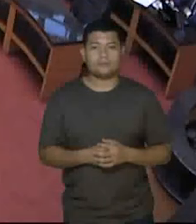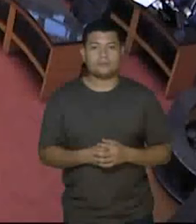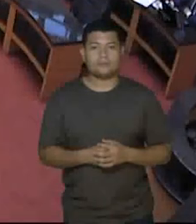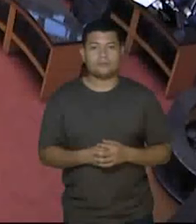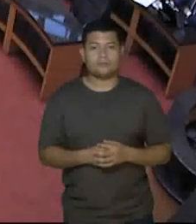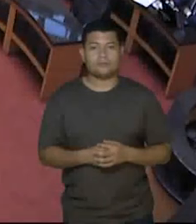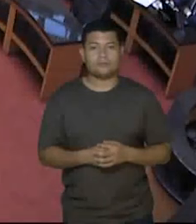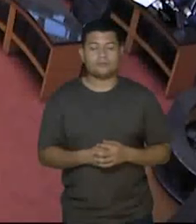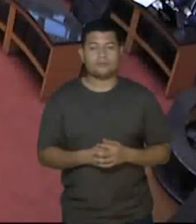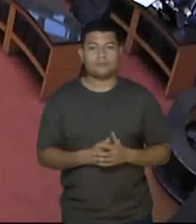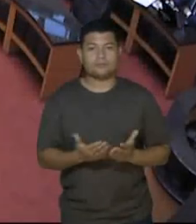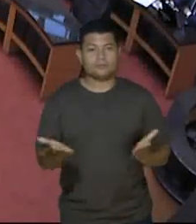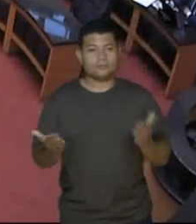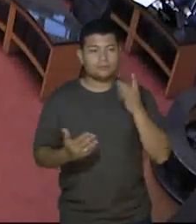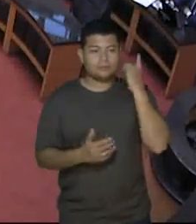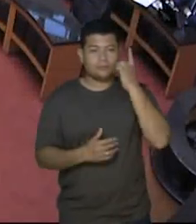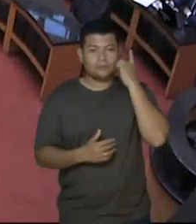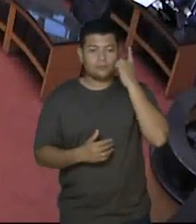Senhores deputados,